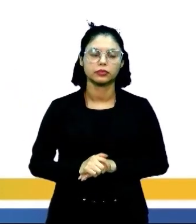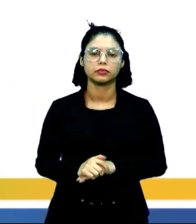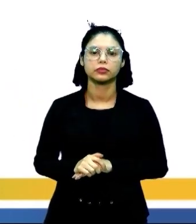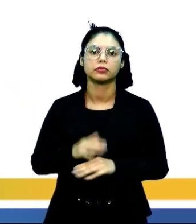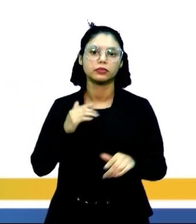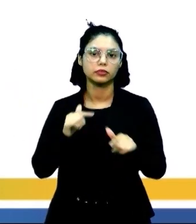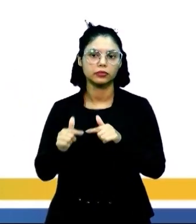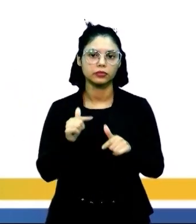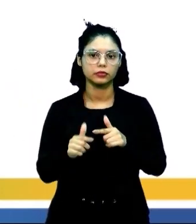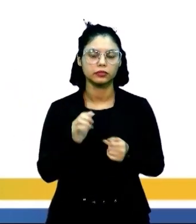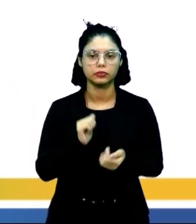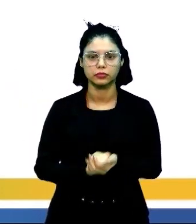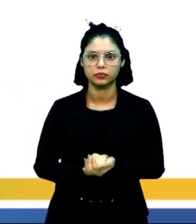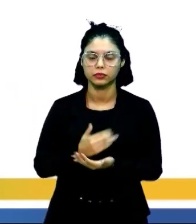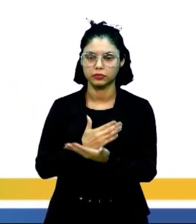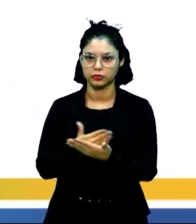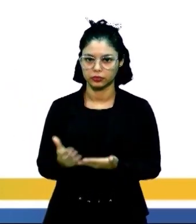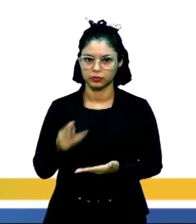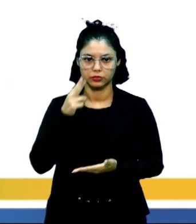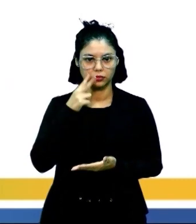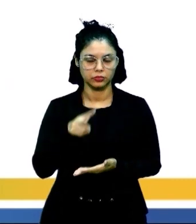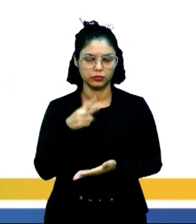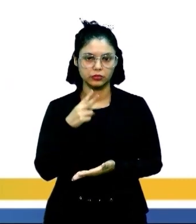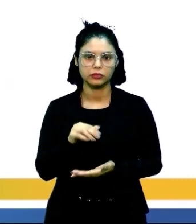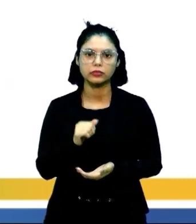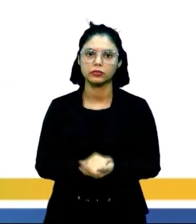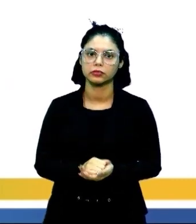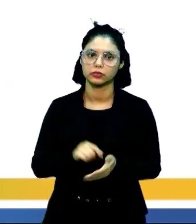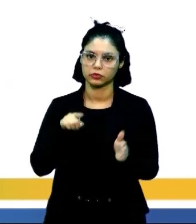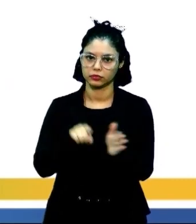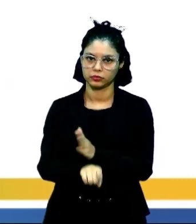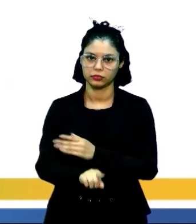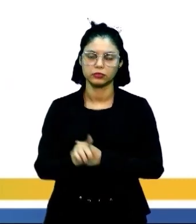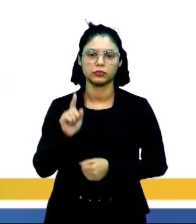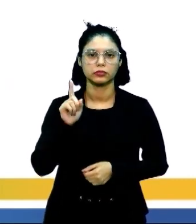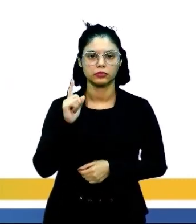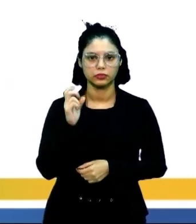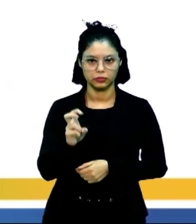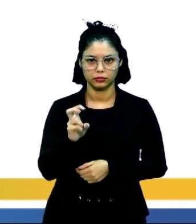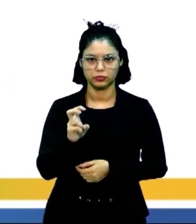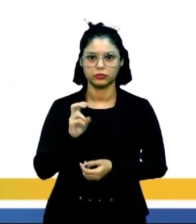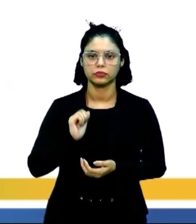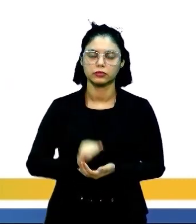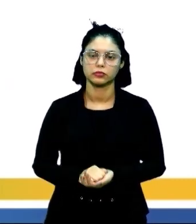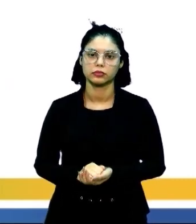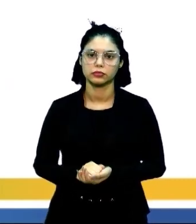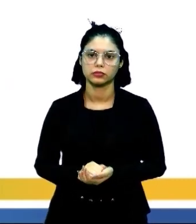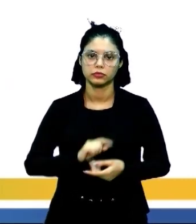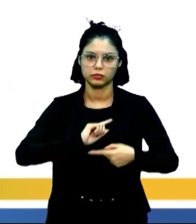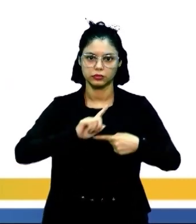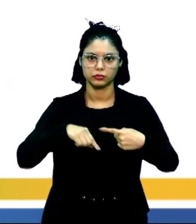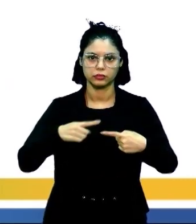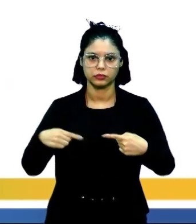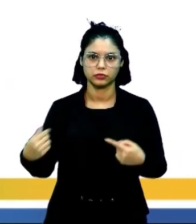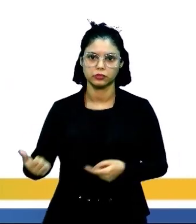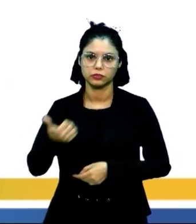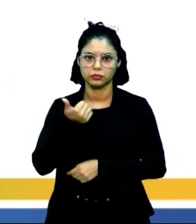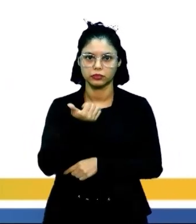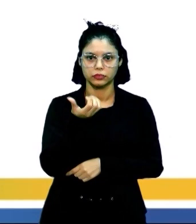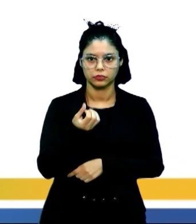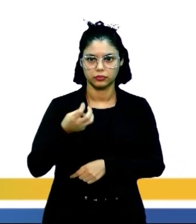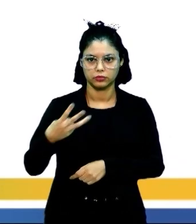vamos começar, aliás, pela questão de número 5, na página